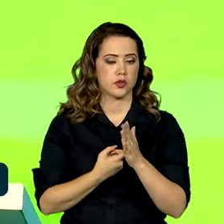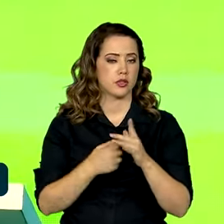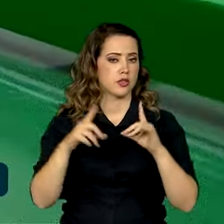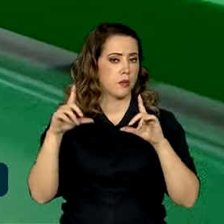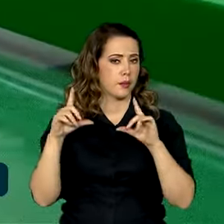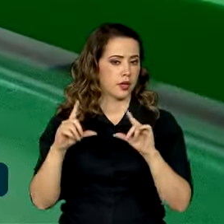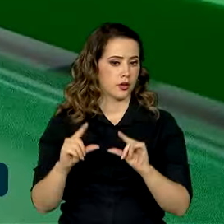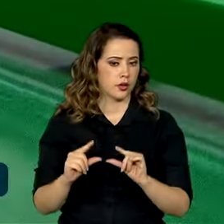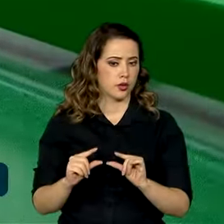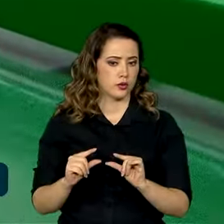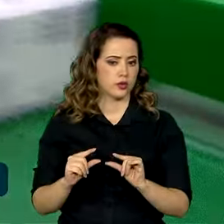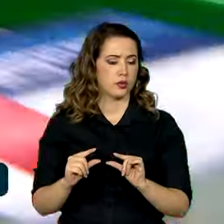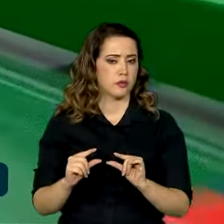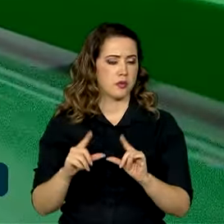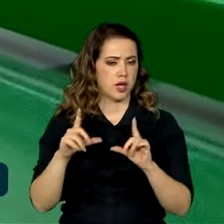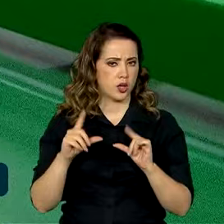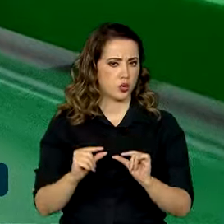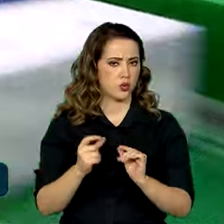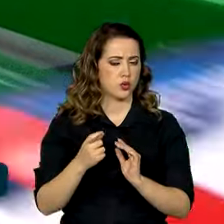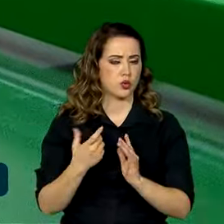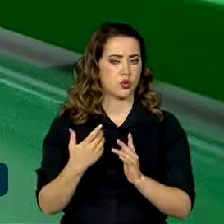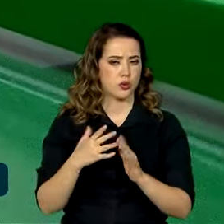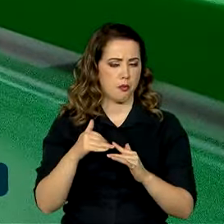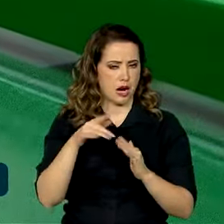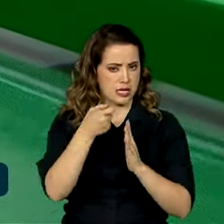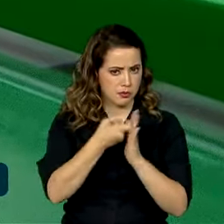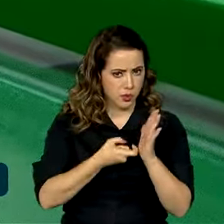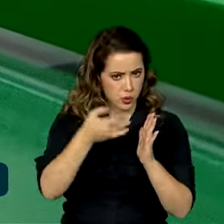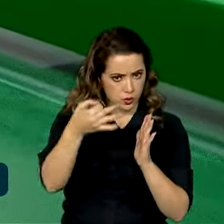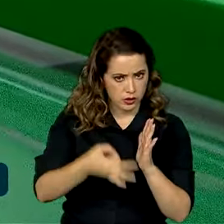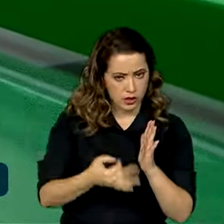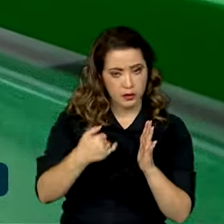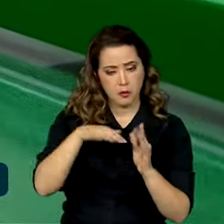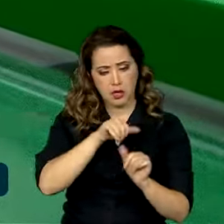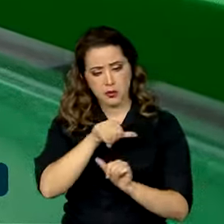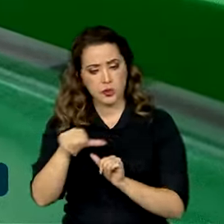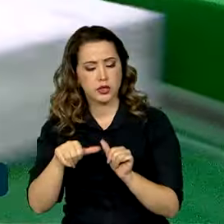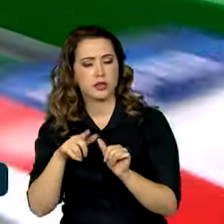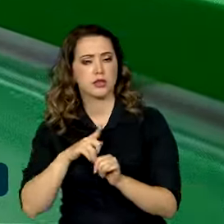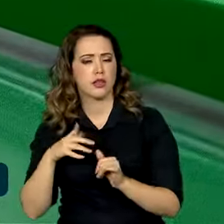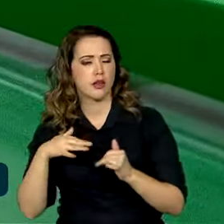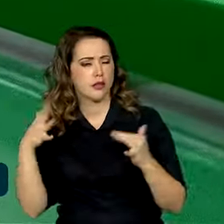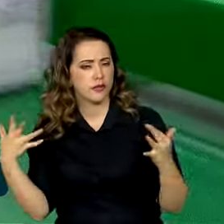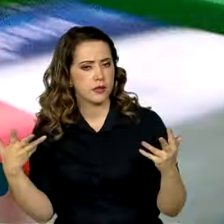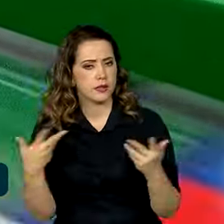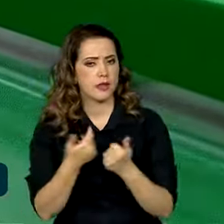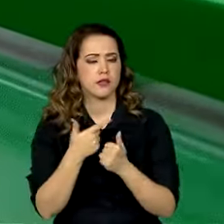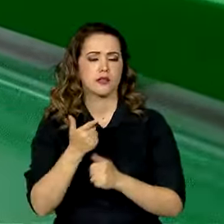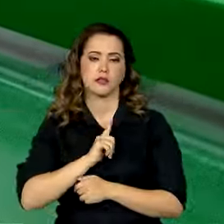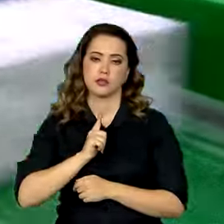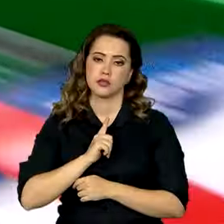menos exceções e mais rápida transição, mais eficiência ela traz no seu resultado.